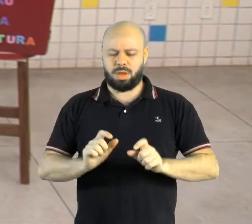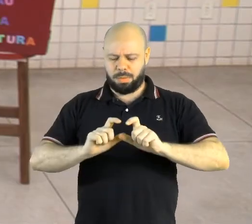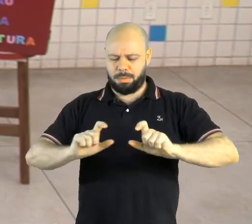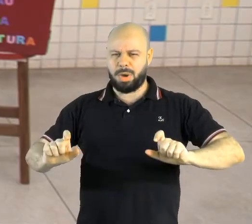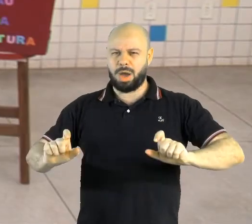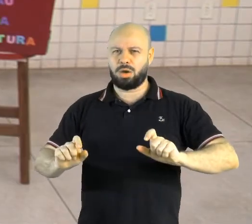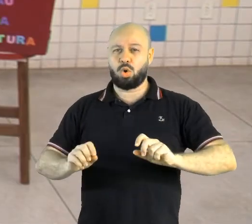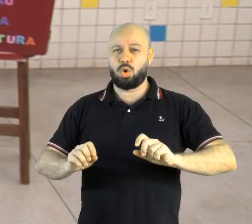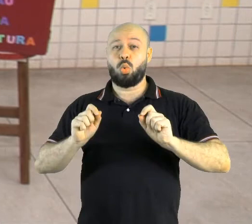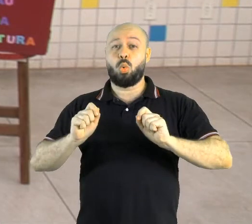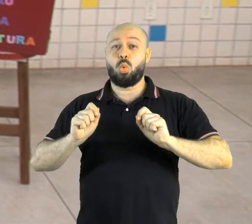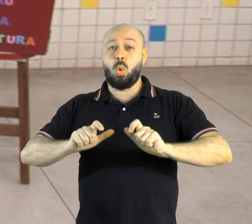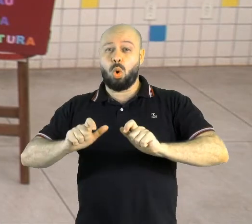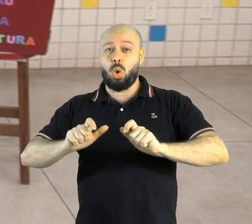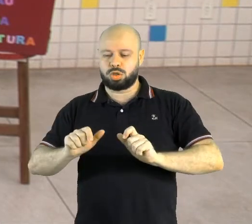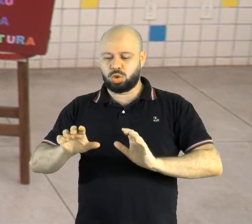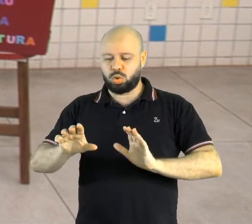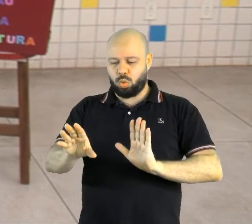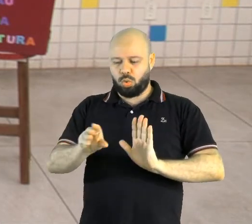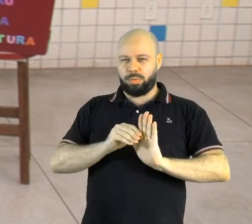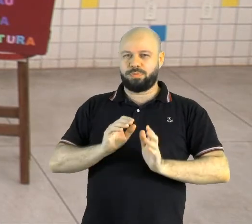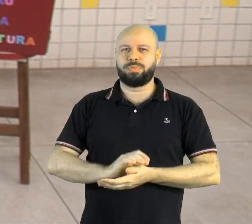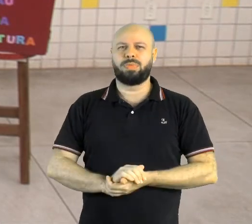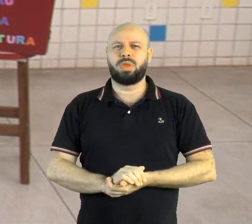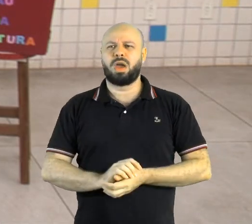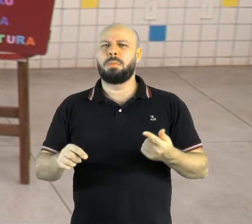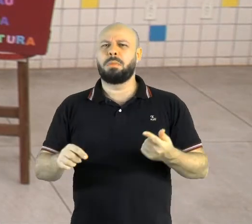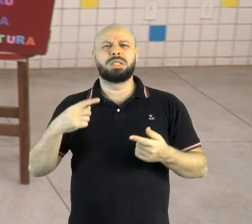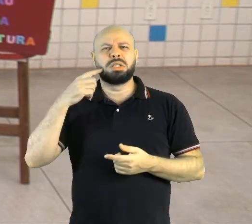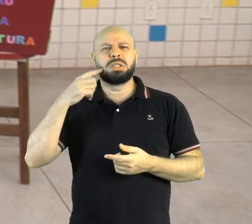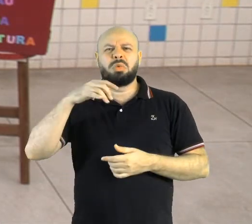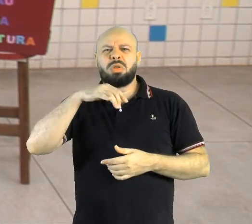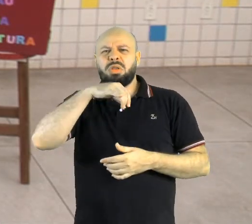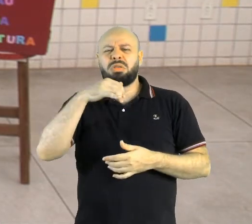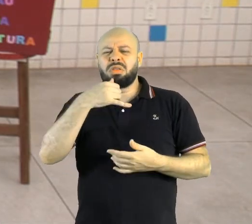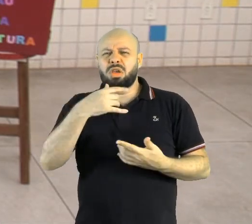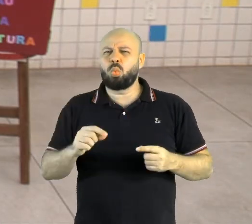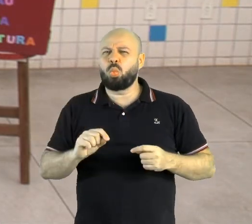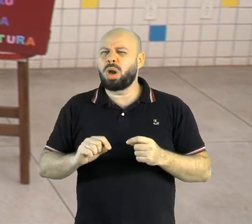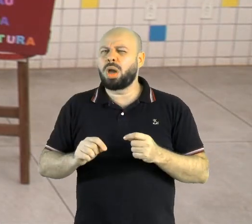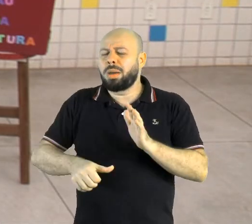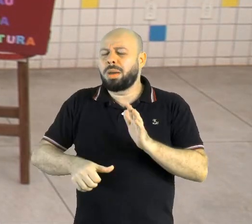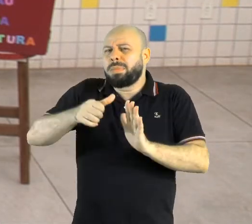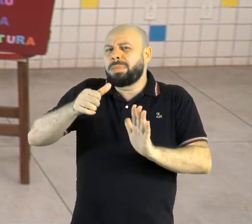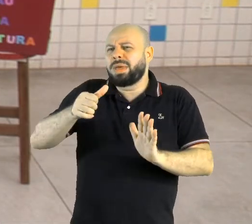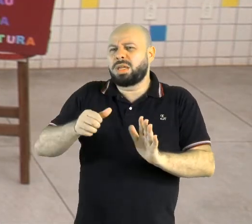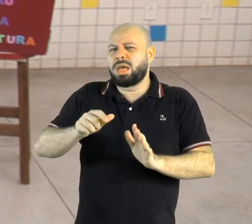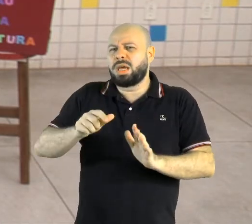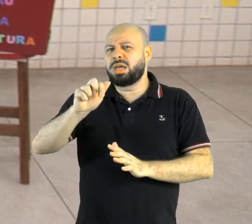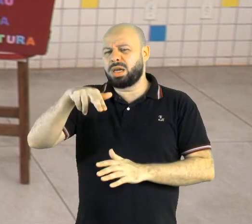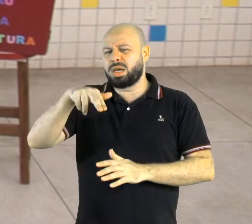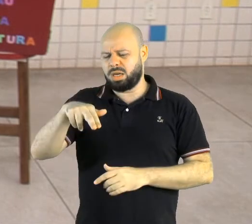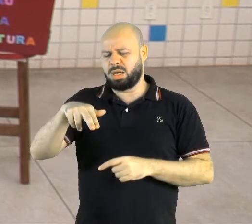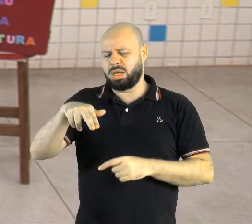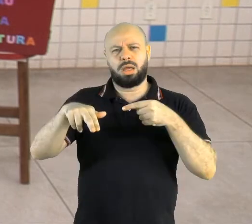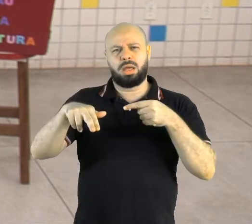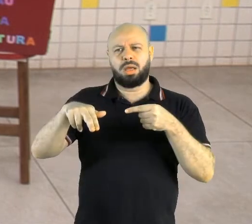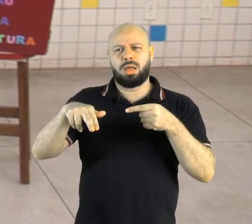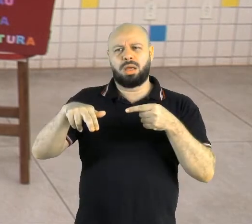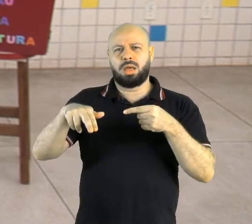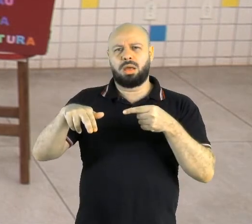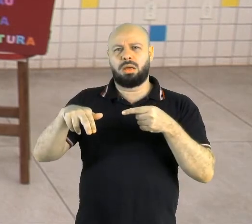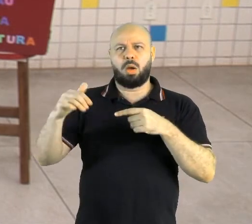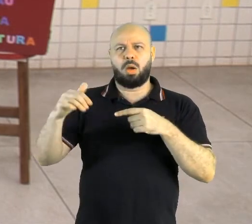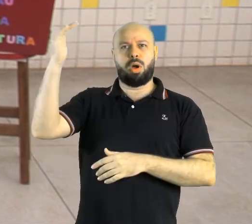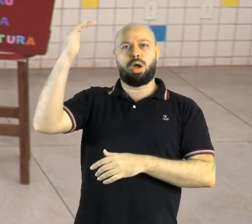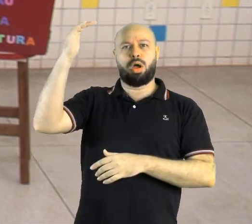esse relato. E olha que tristeza. Vocês conseguiram imaginar? Primeiro, Jean não é um